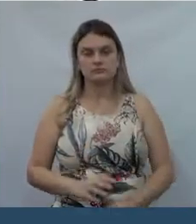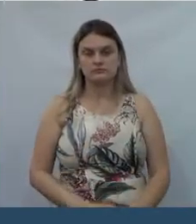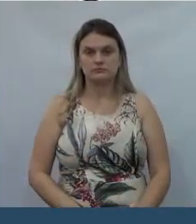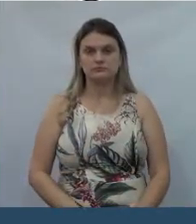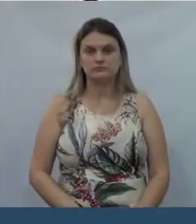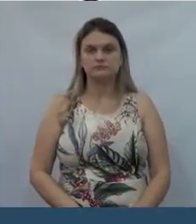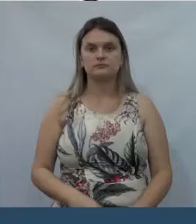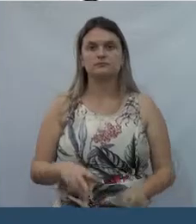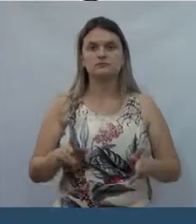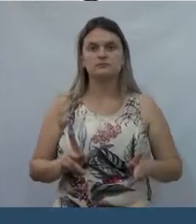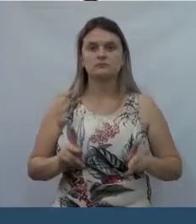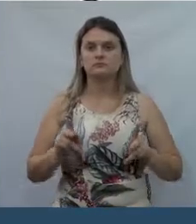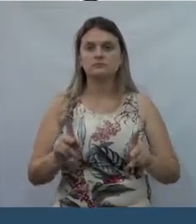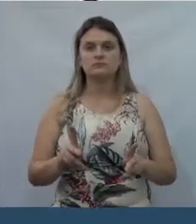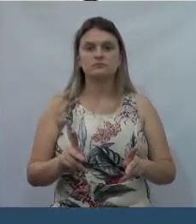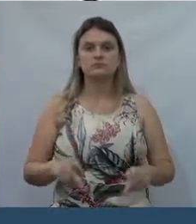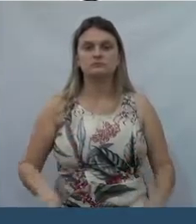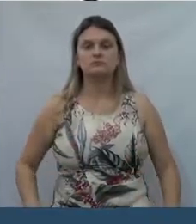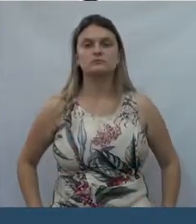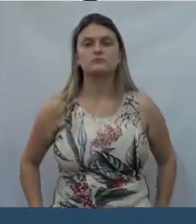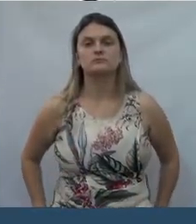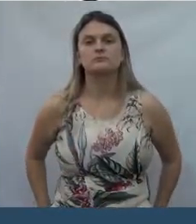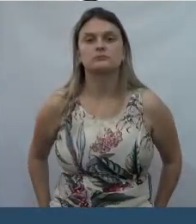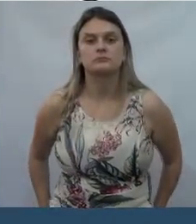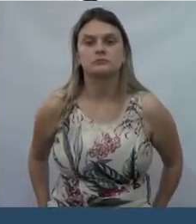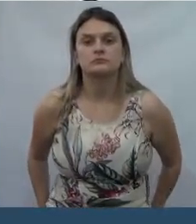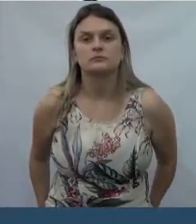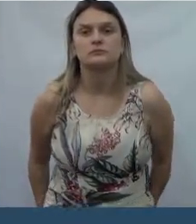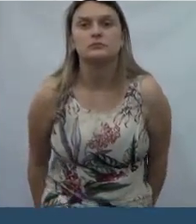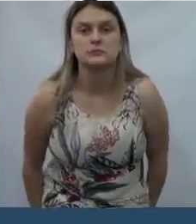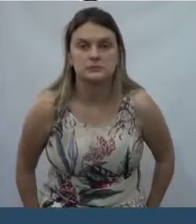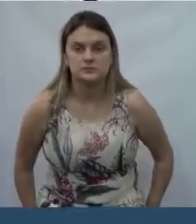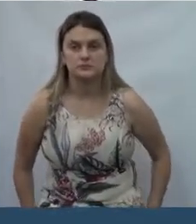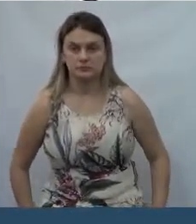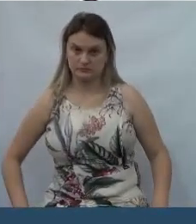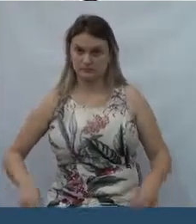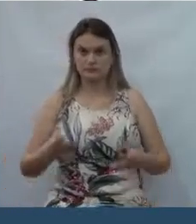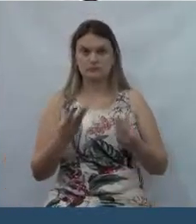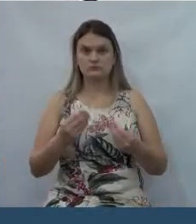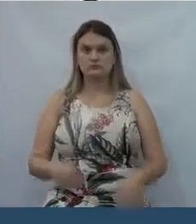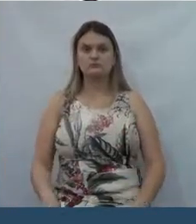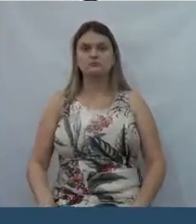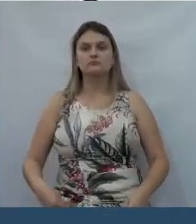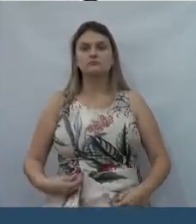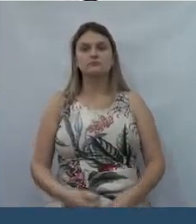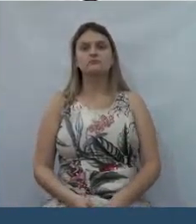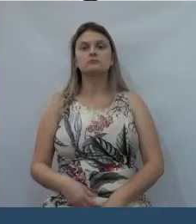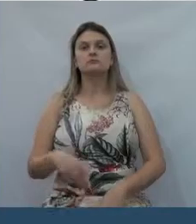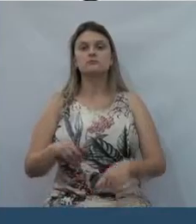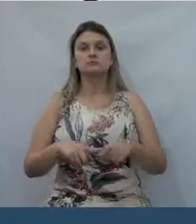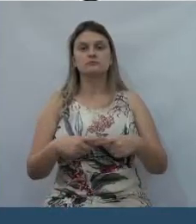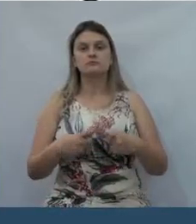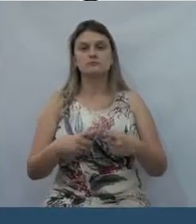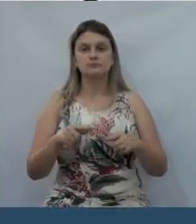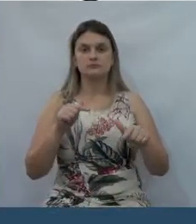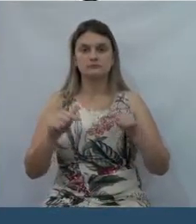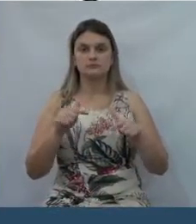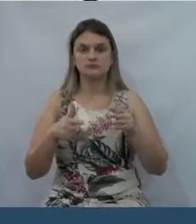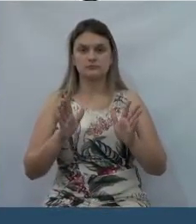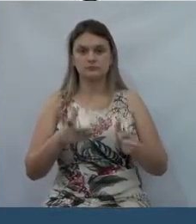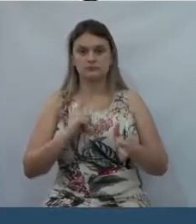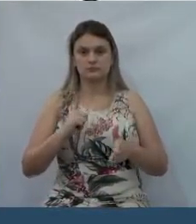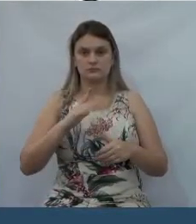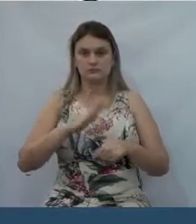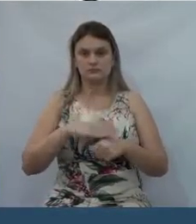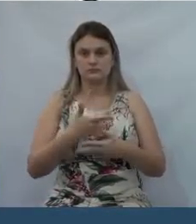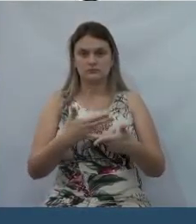à nossa população. Muito mais do que algumas corporações já mais estruturadas